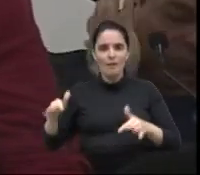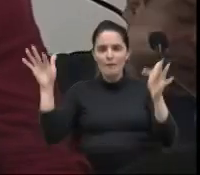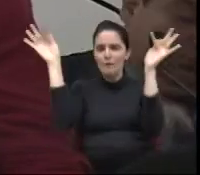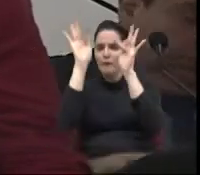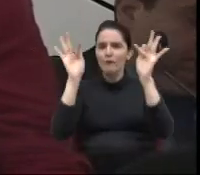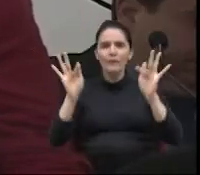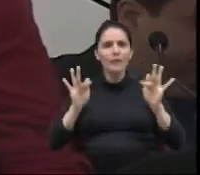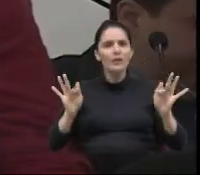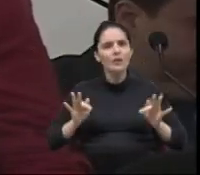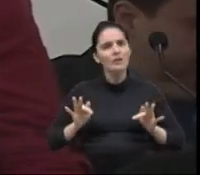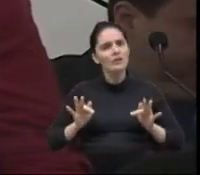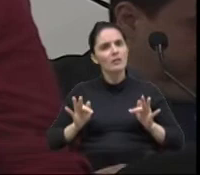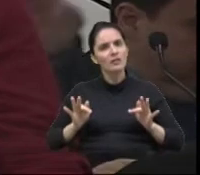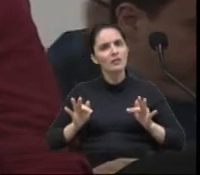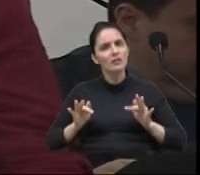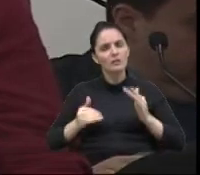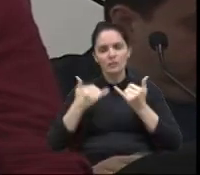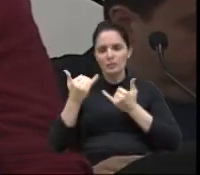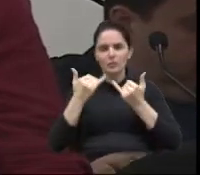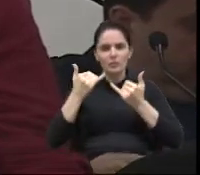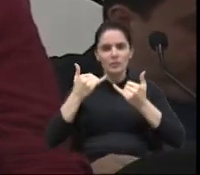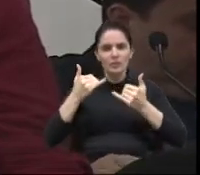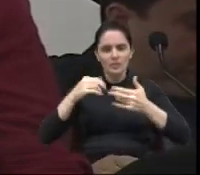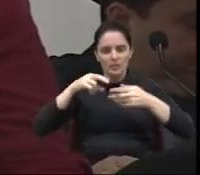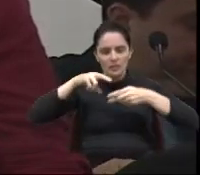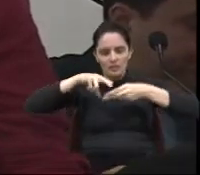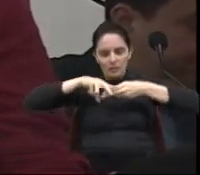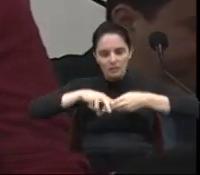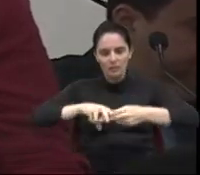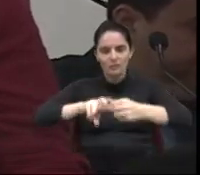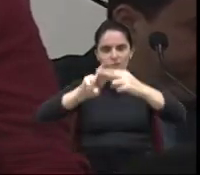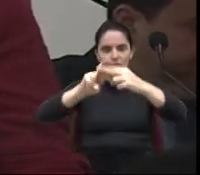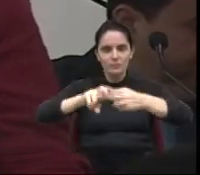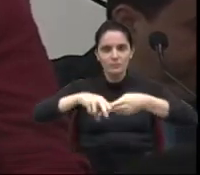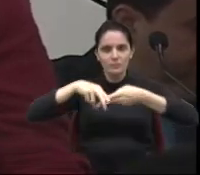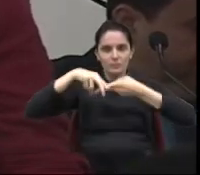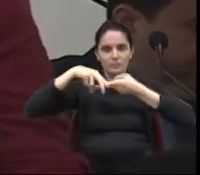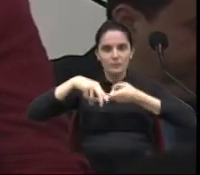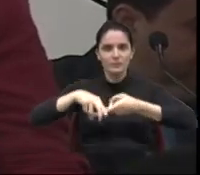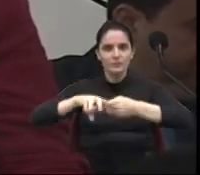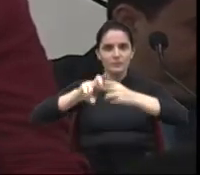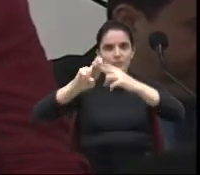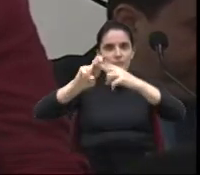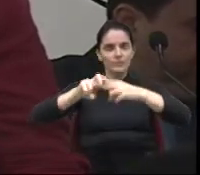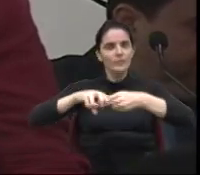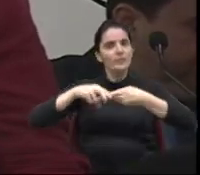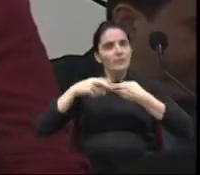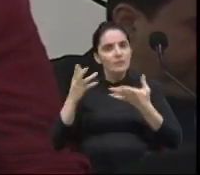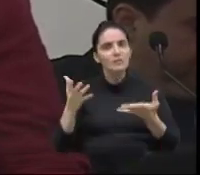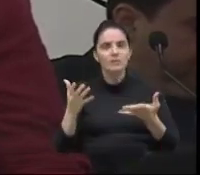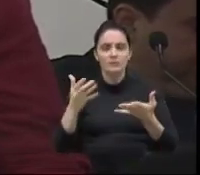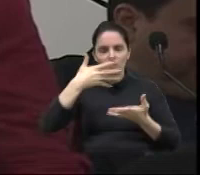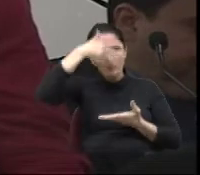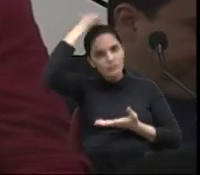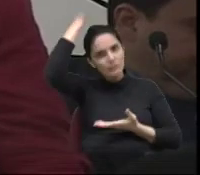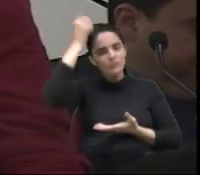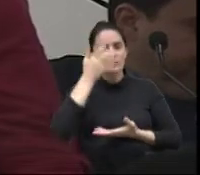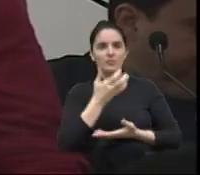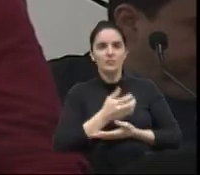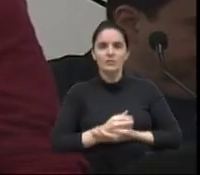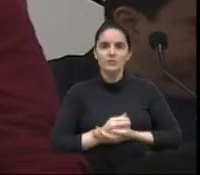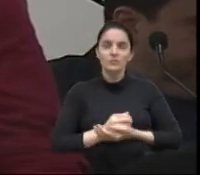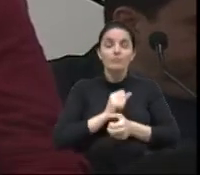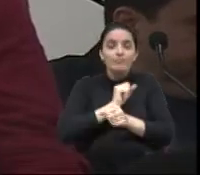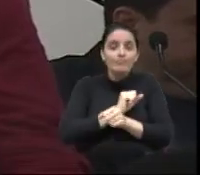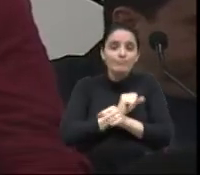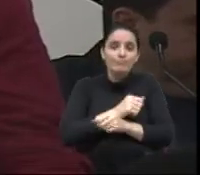são coisas aí tão caras para a prefeitura, e a gente espera ser atendido nesses pedidos.